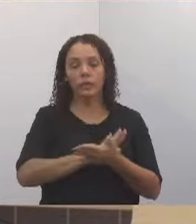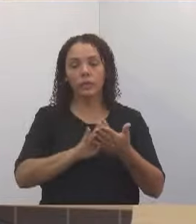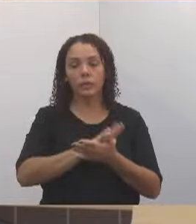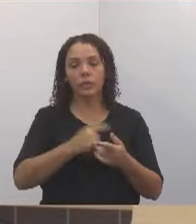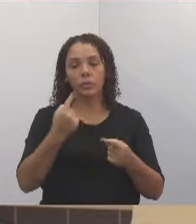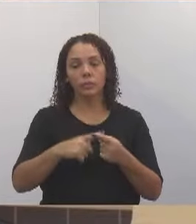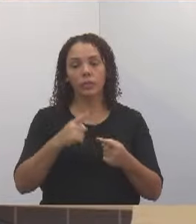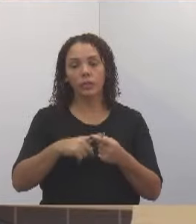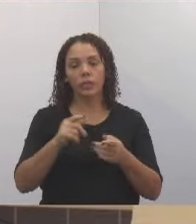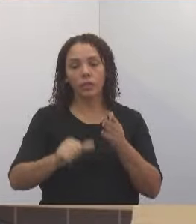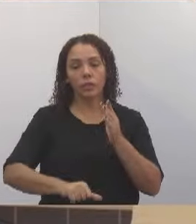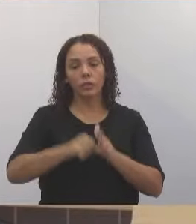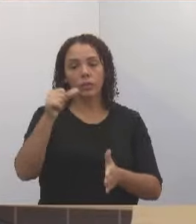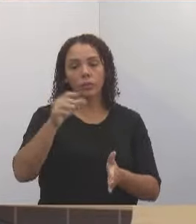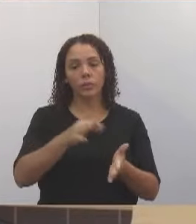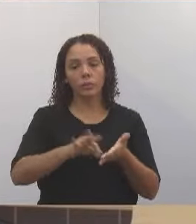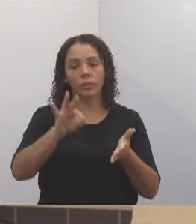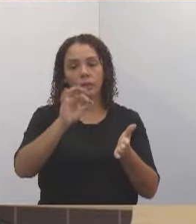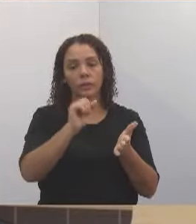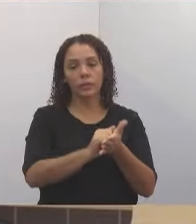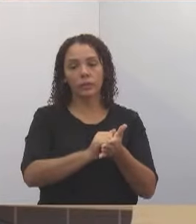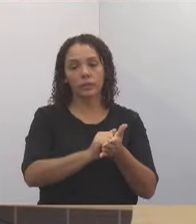Porque você foi o primeiro a assinar, Paulinho.